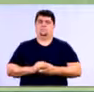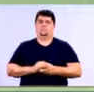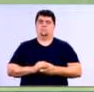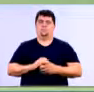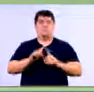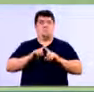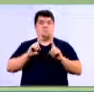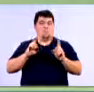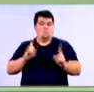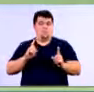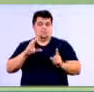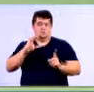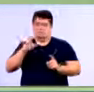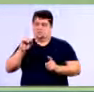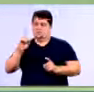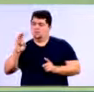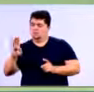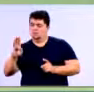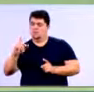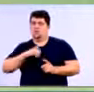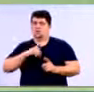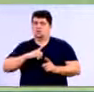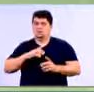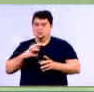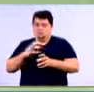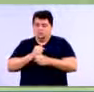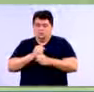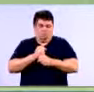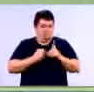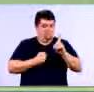Só que esse CDB está associado ao DI.